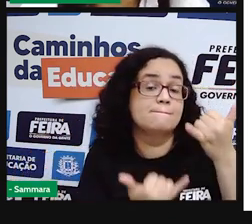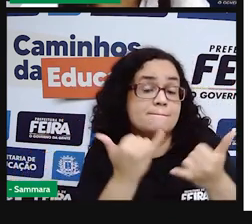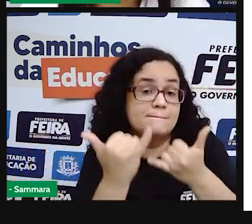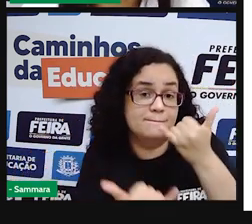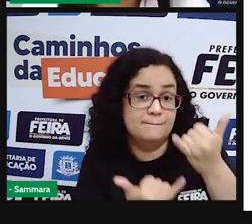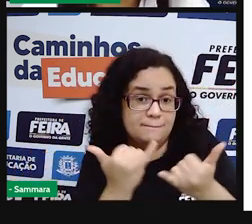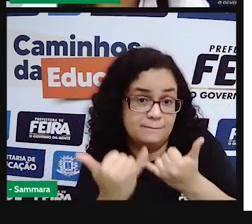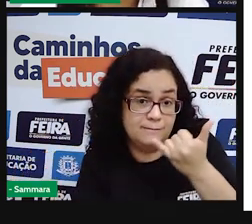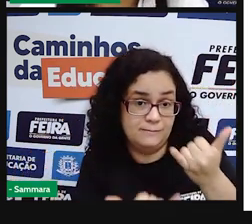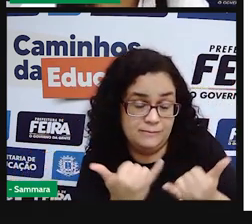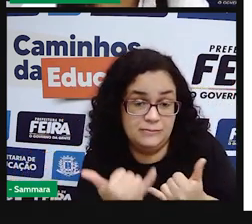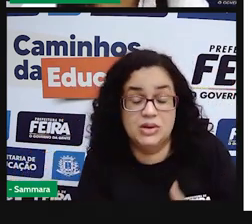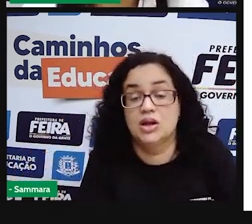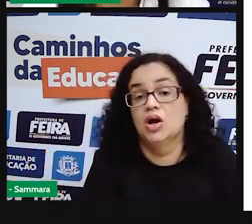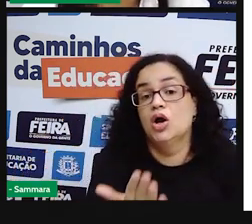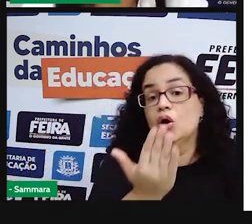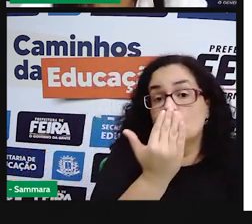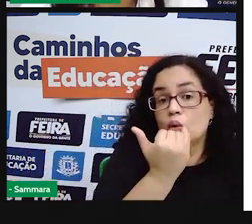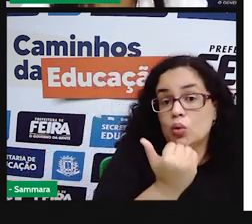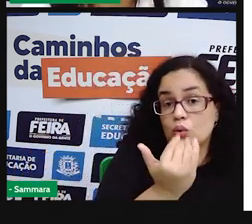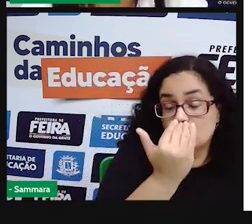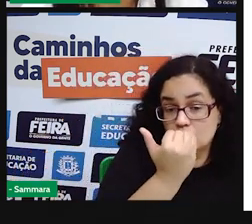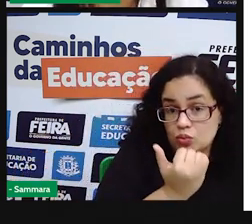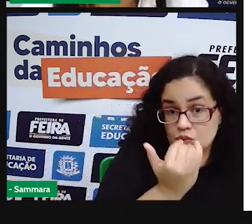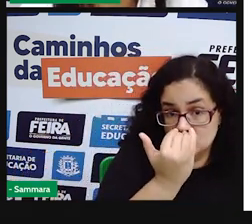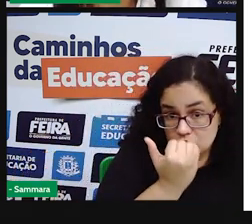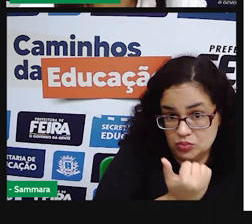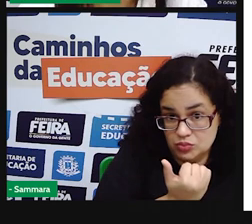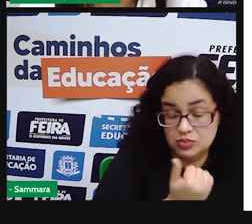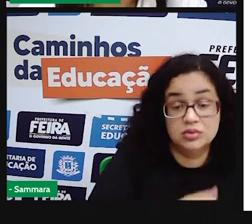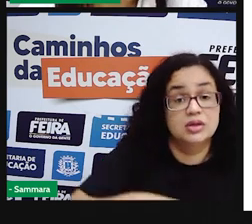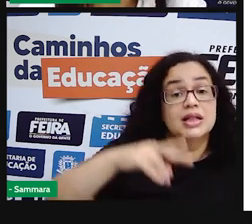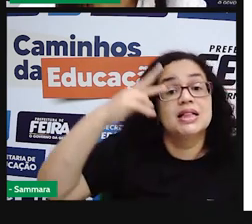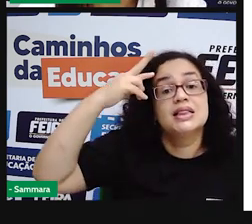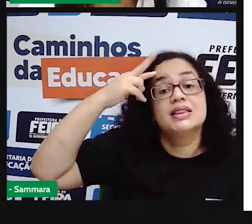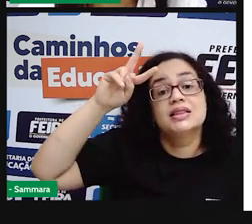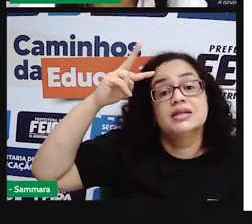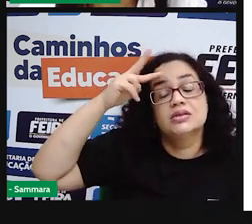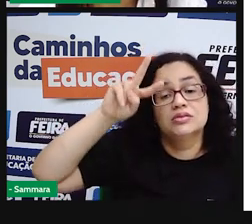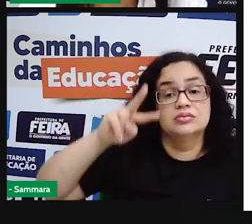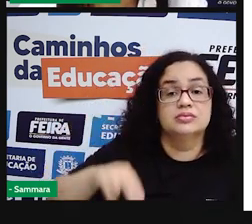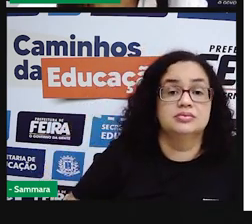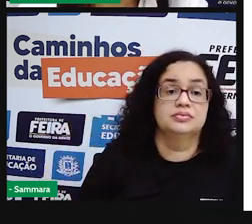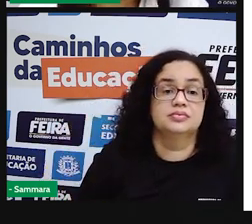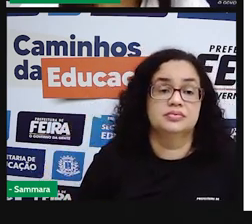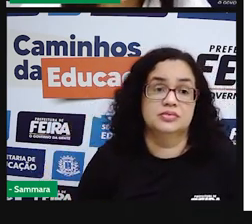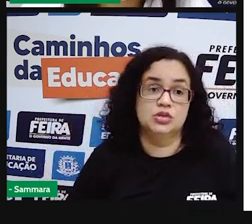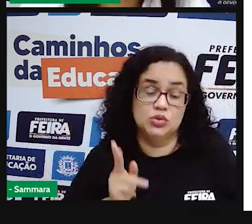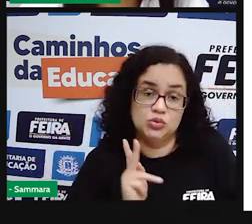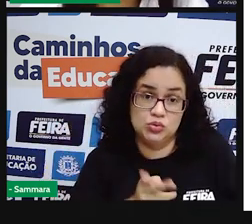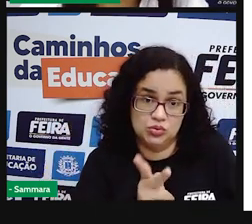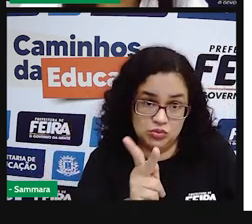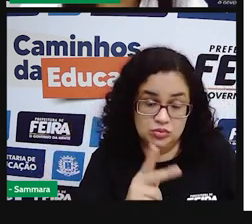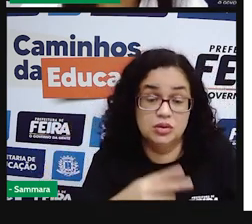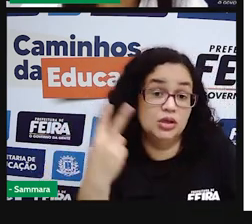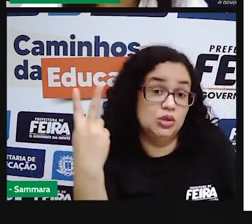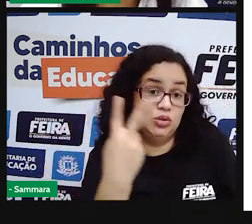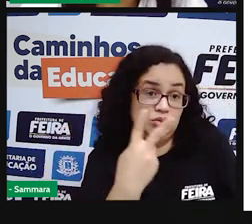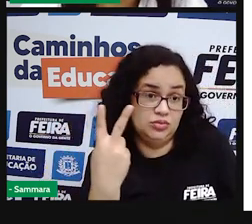as comidas típicas da época através aí da história em quadrinho da Turma da Mônica. Vamos então para a parte 2.